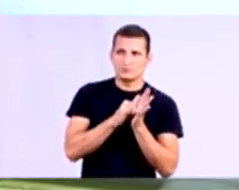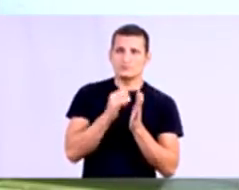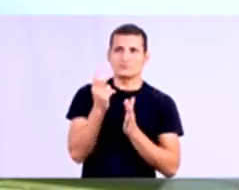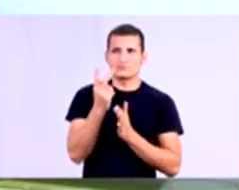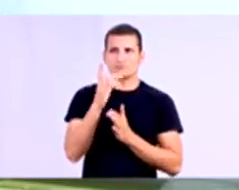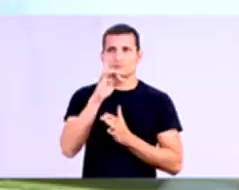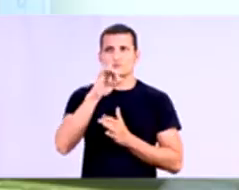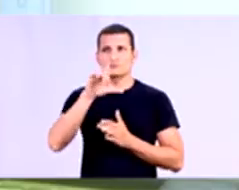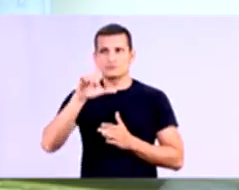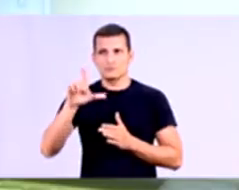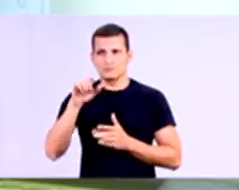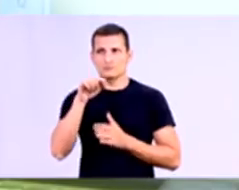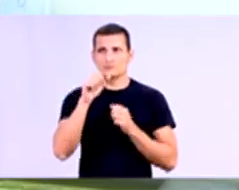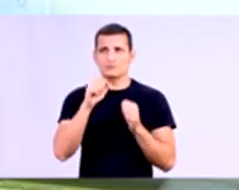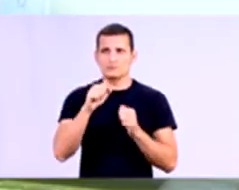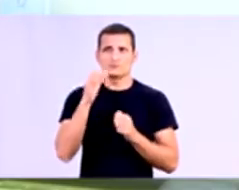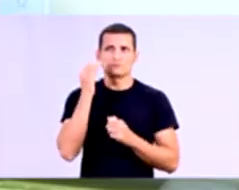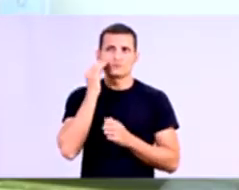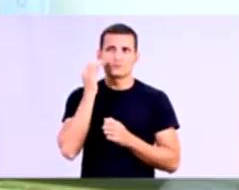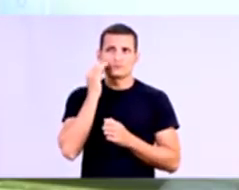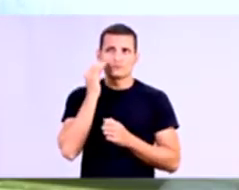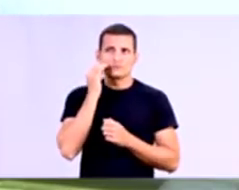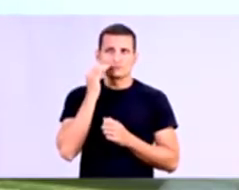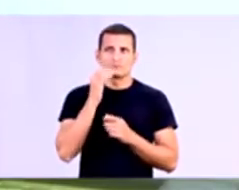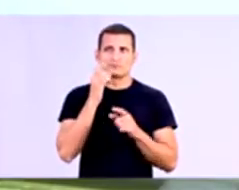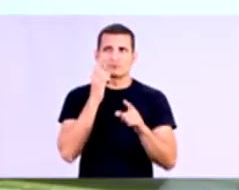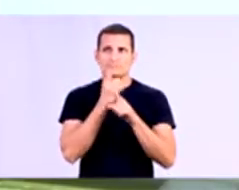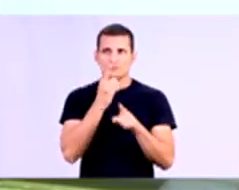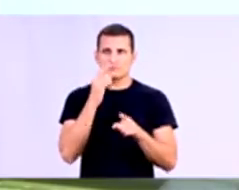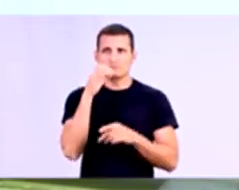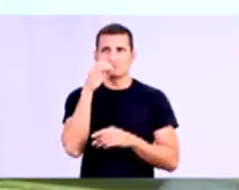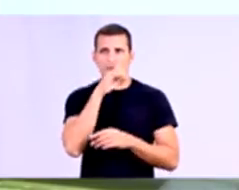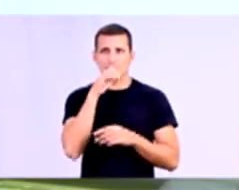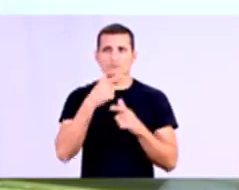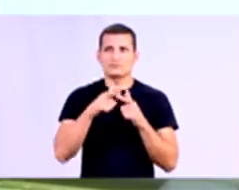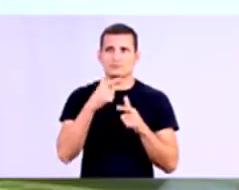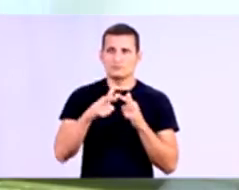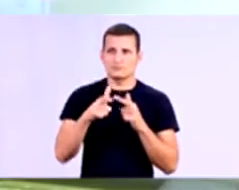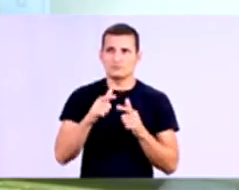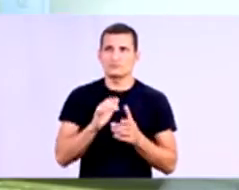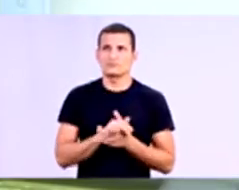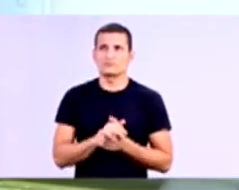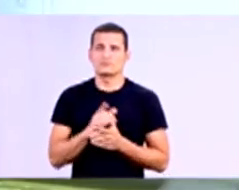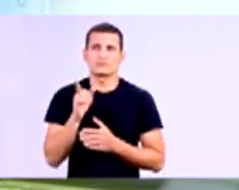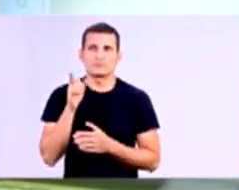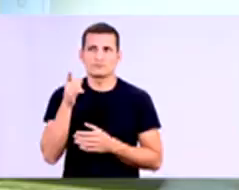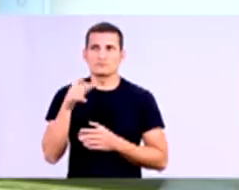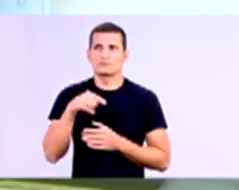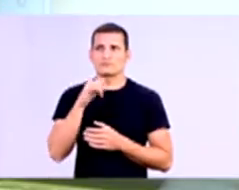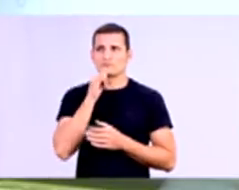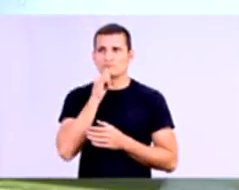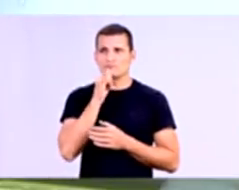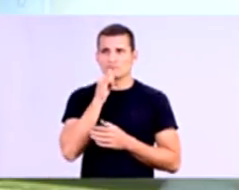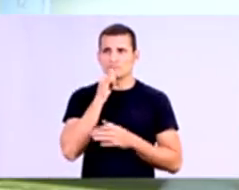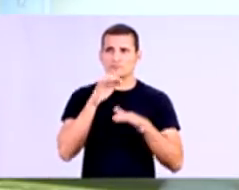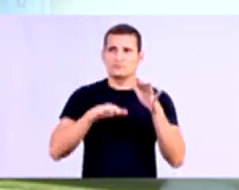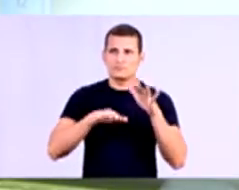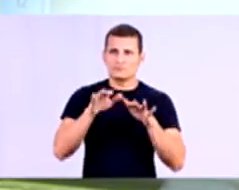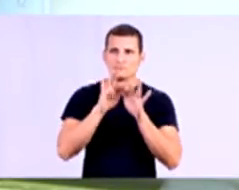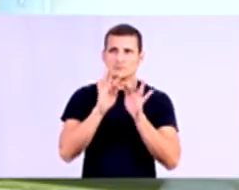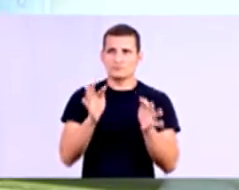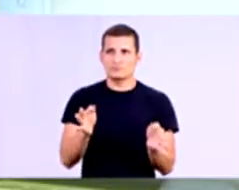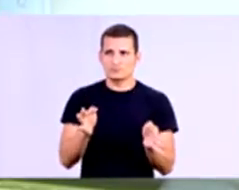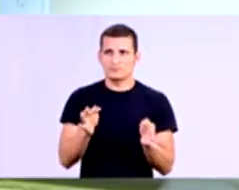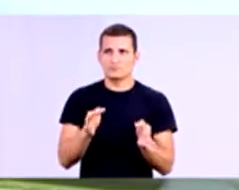essas DLL, ele pode verificar e detectar rapidamente o problema. E aqui é um exemplo de dependência